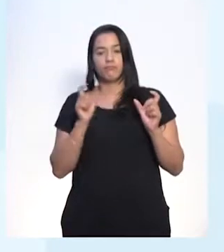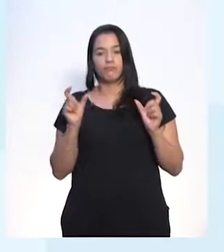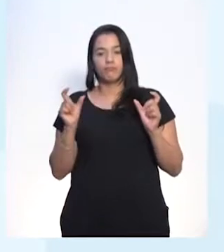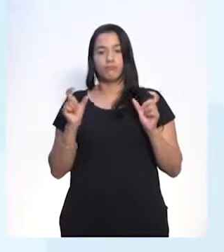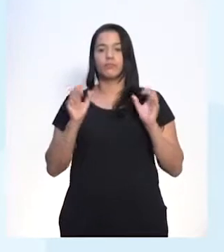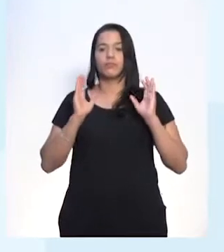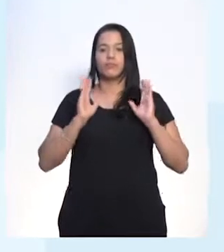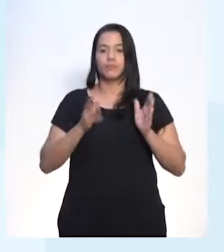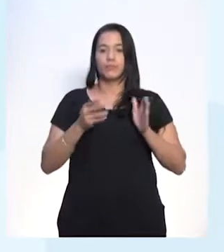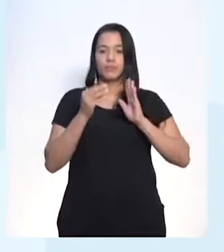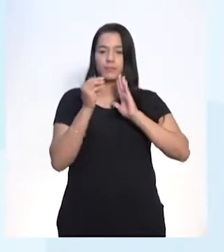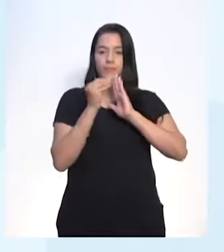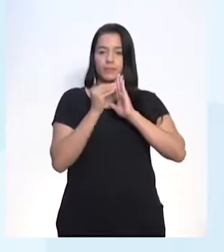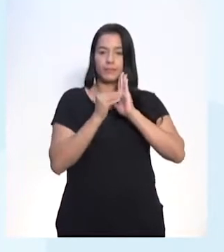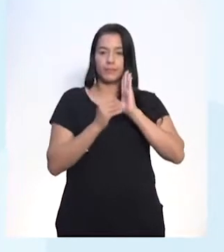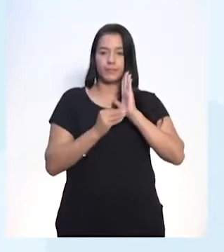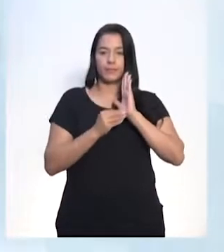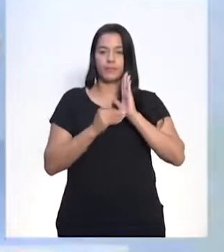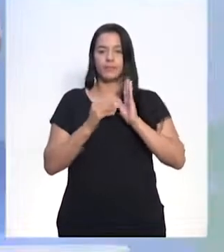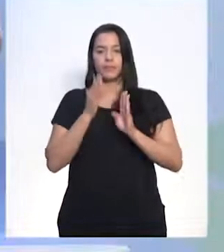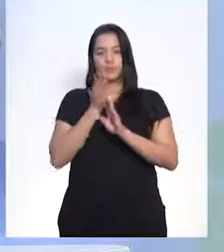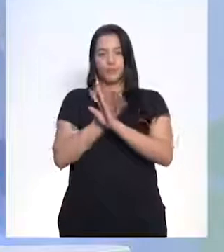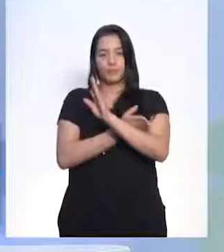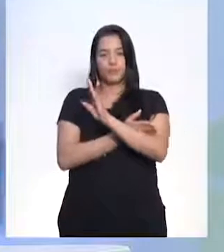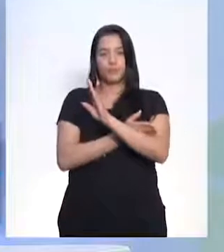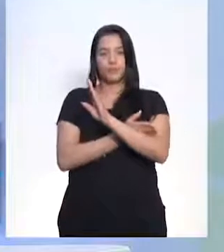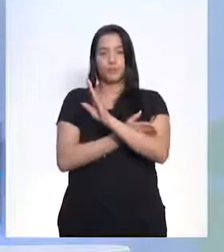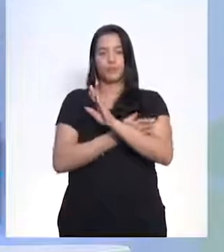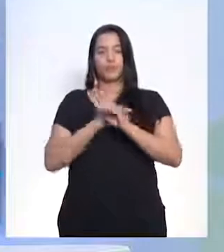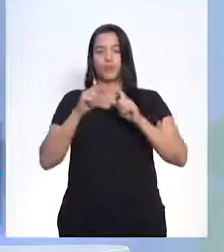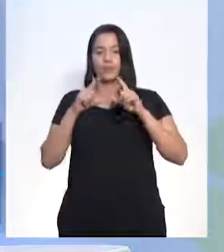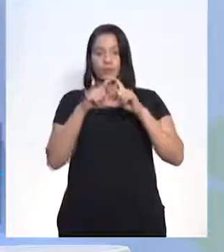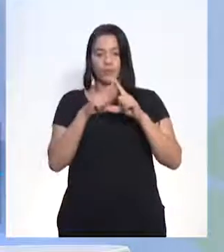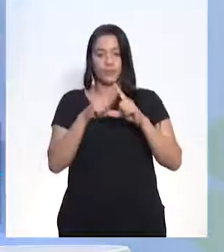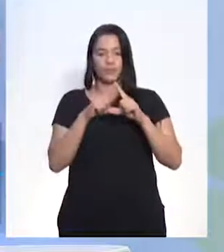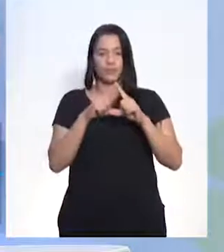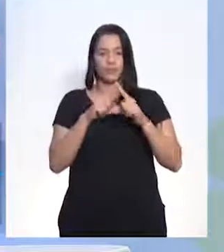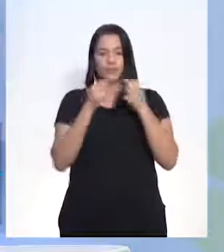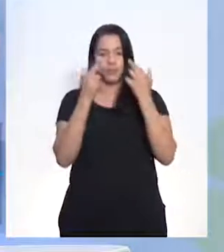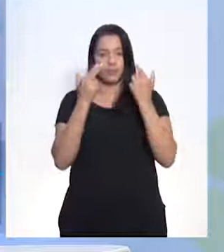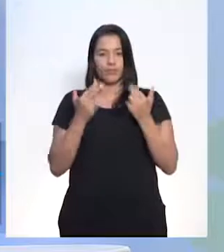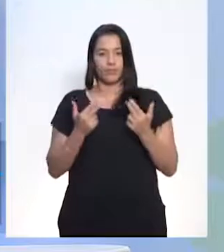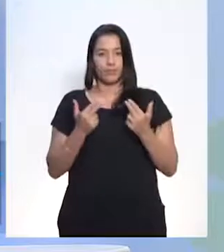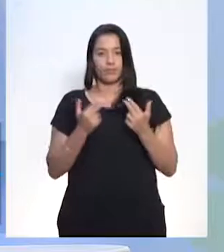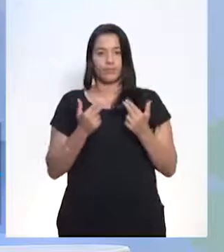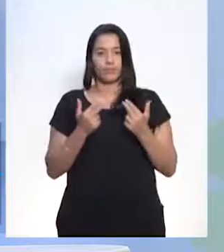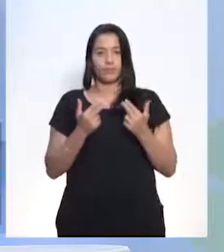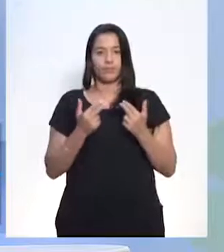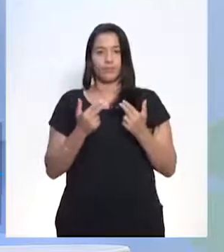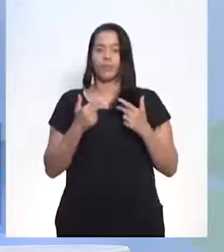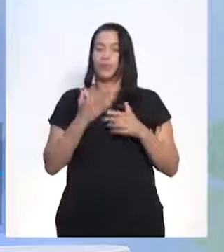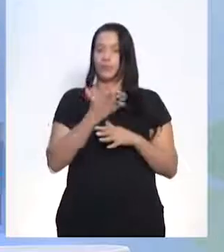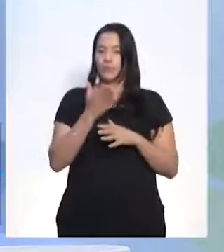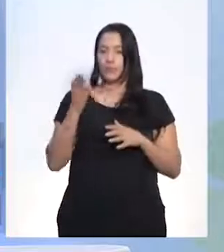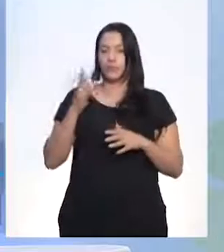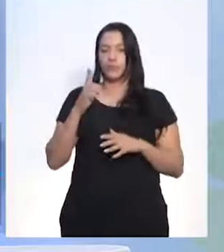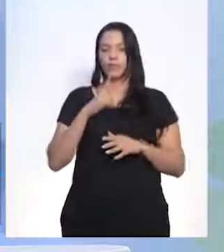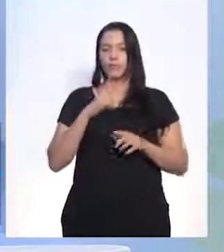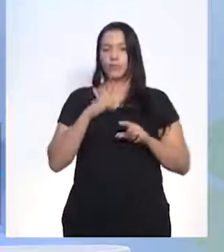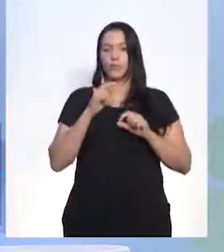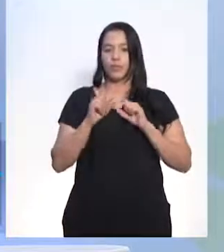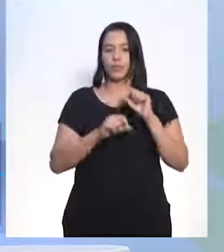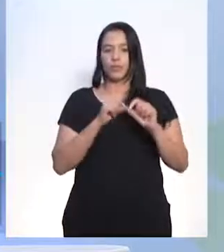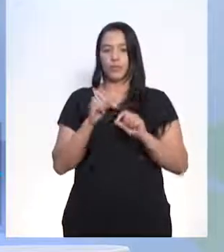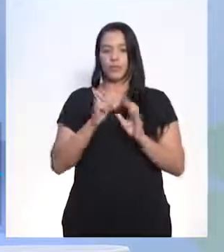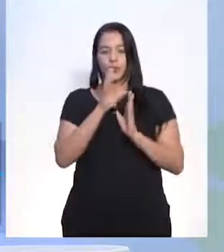da proporcionalidade dos lados de triângulos semelhantes, então você vai